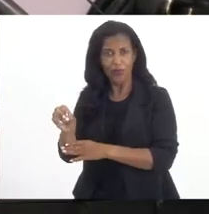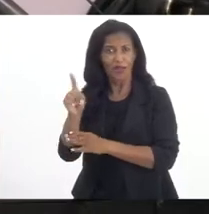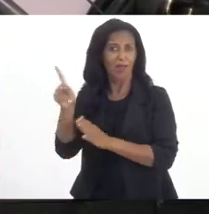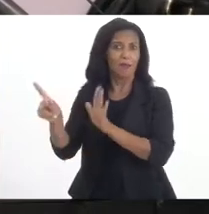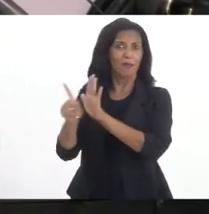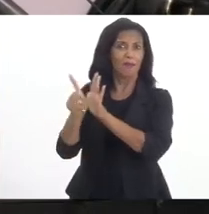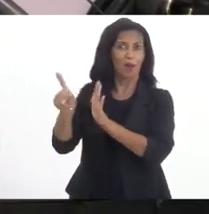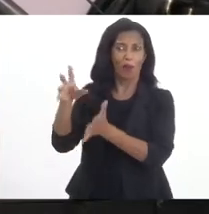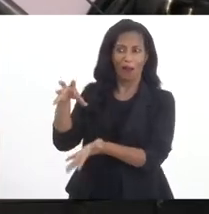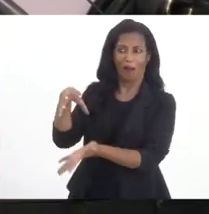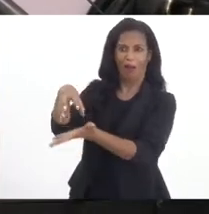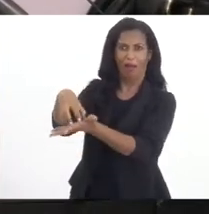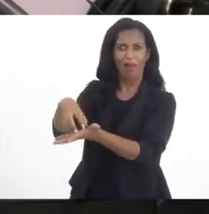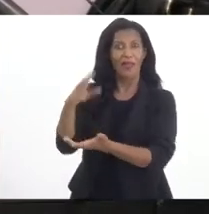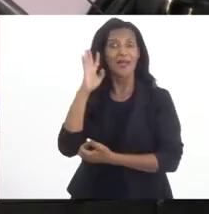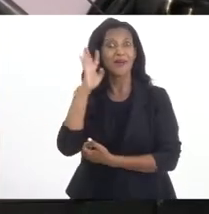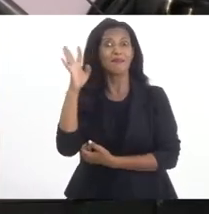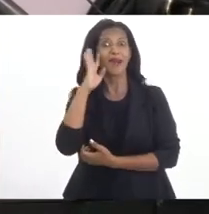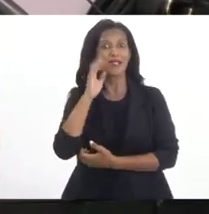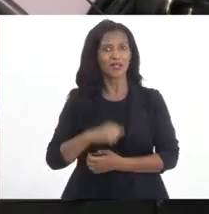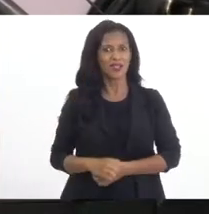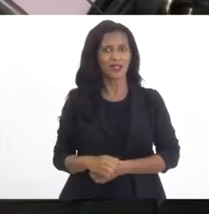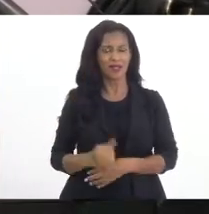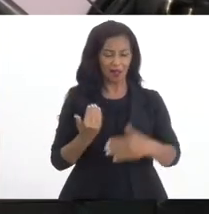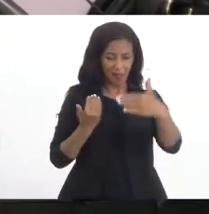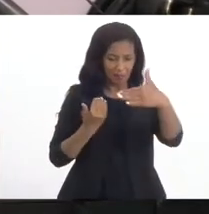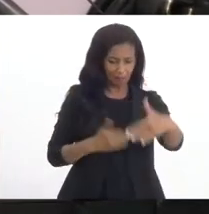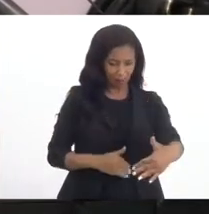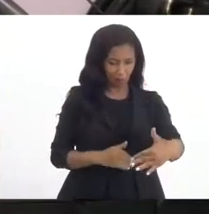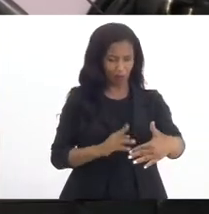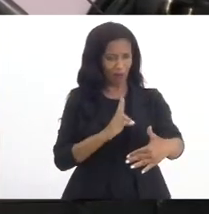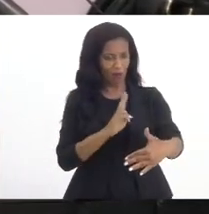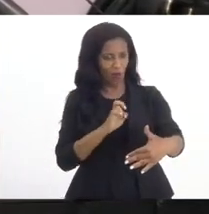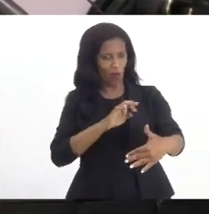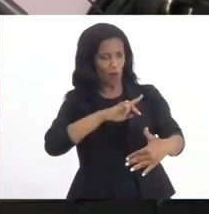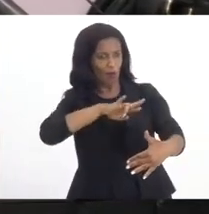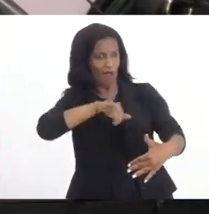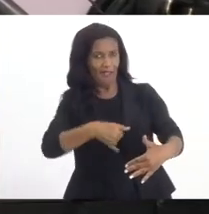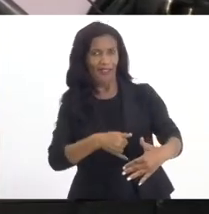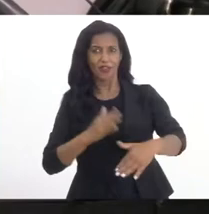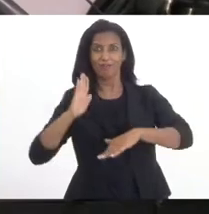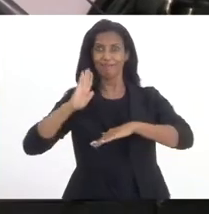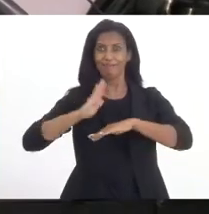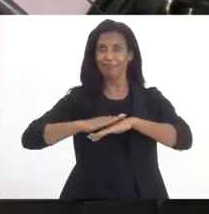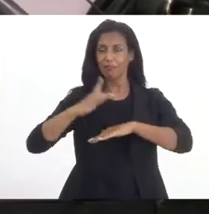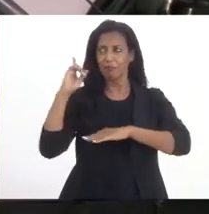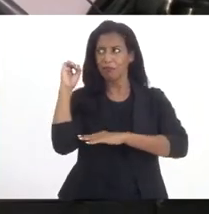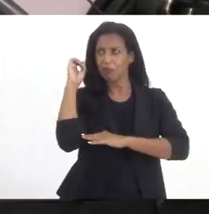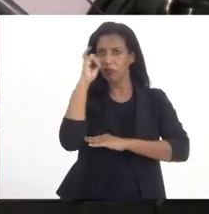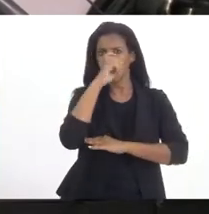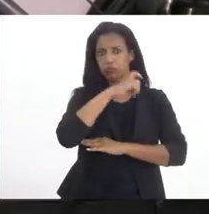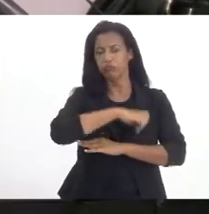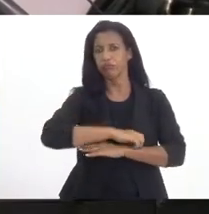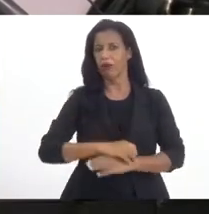Oeste, imagina quando for a prova for realizada pela UERJ. Mais difícil ainda vai ser. Mais difícil,